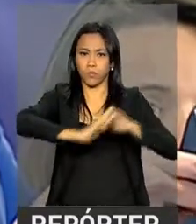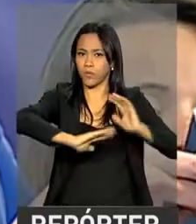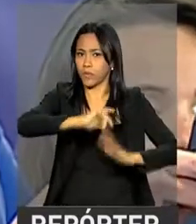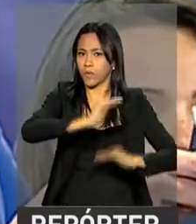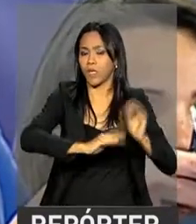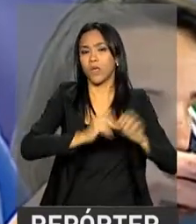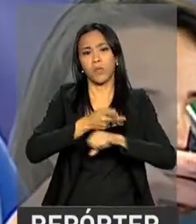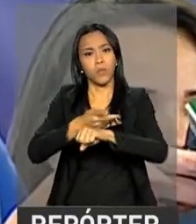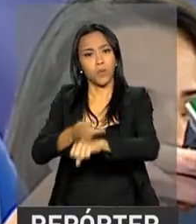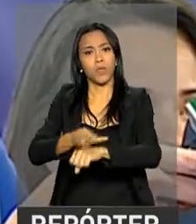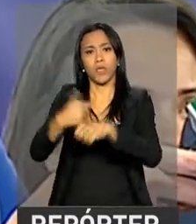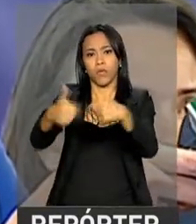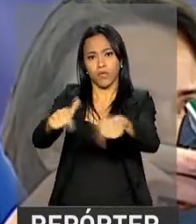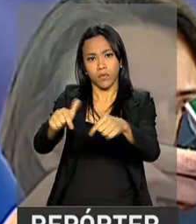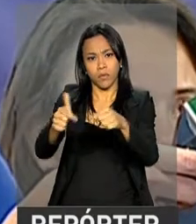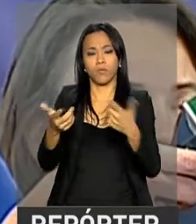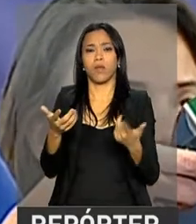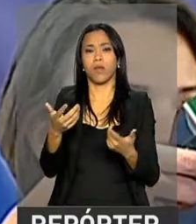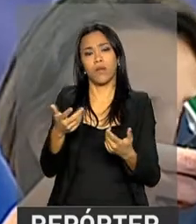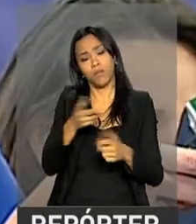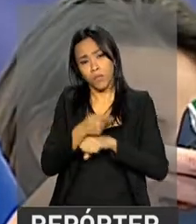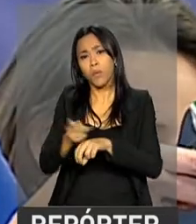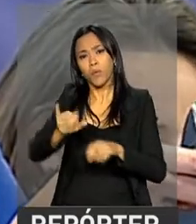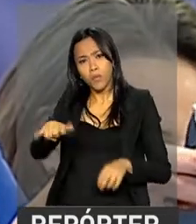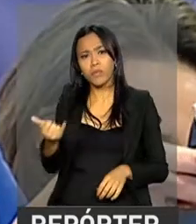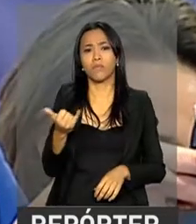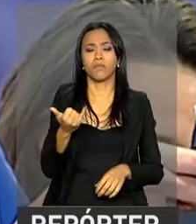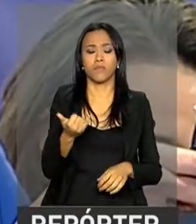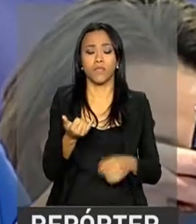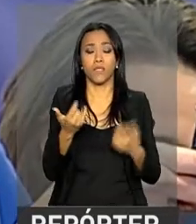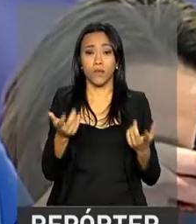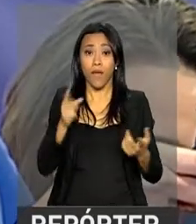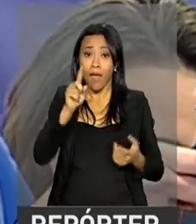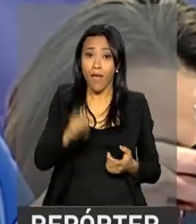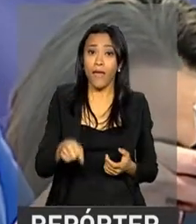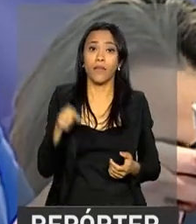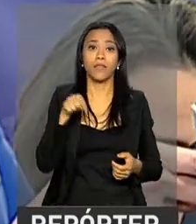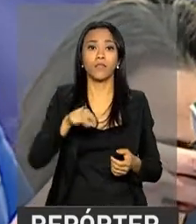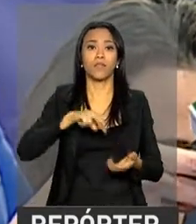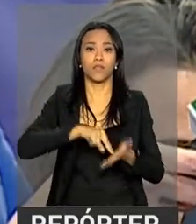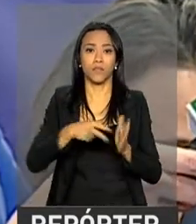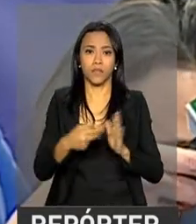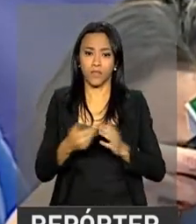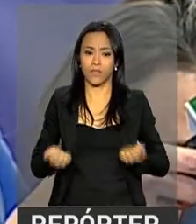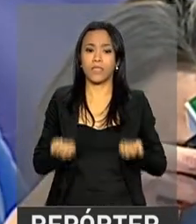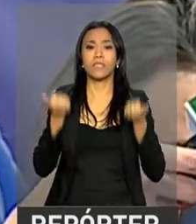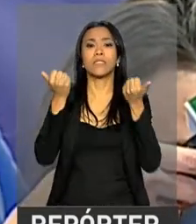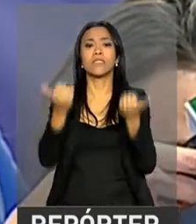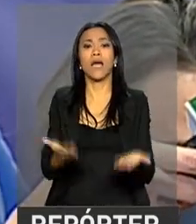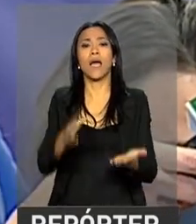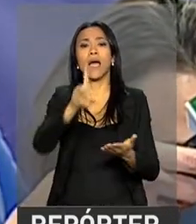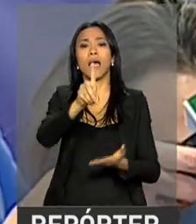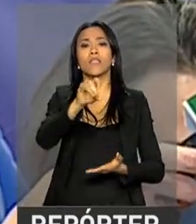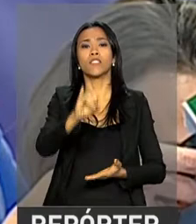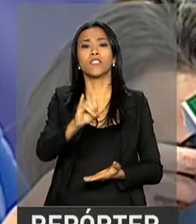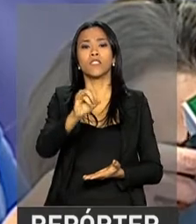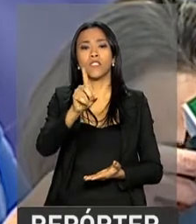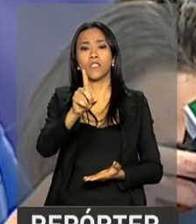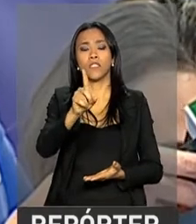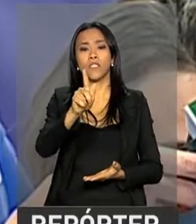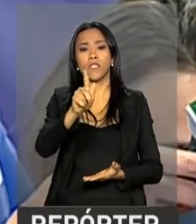modo melhor oportunidade de trabalho na verdade é algo que representa de dignidade à dignidade e respeito